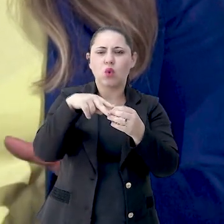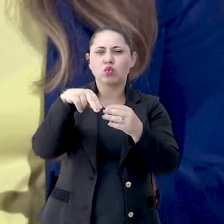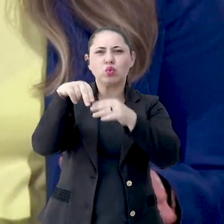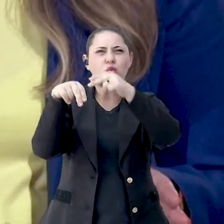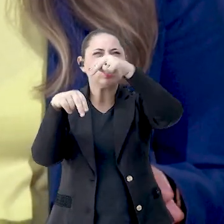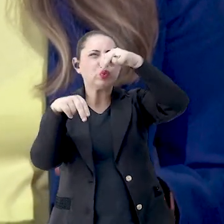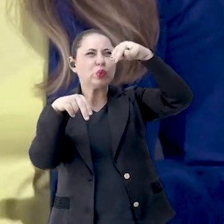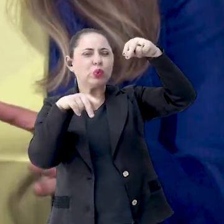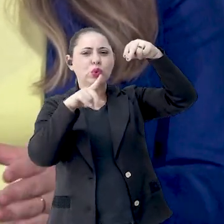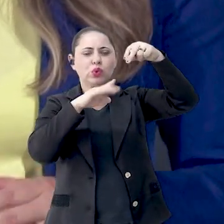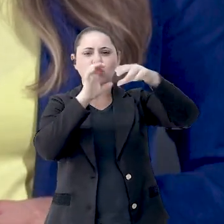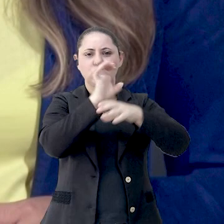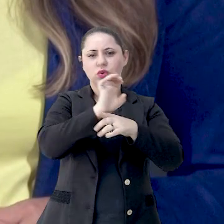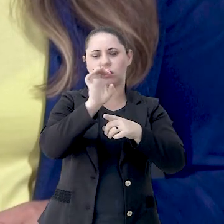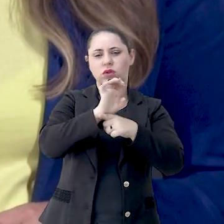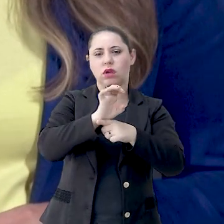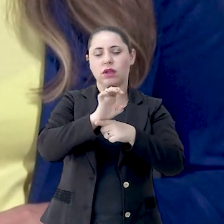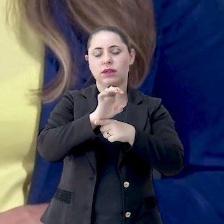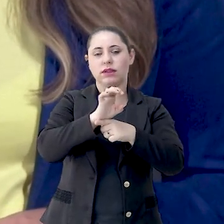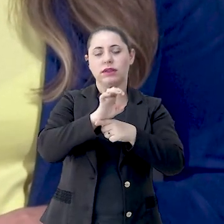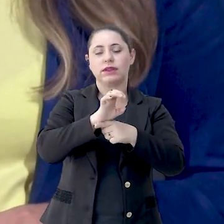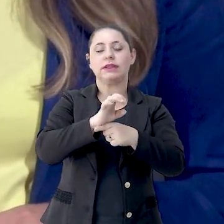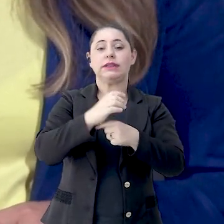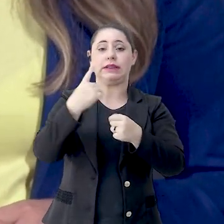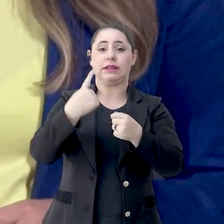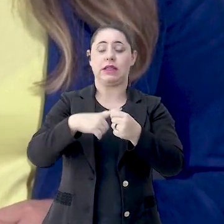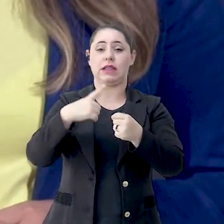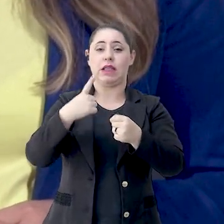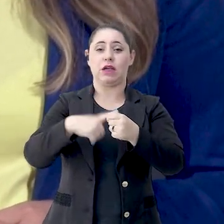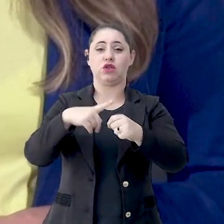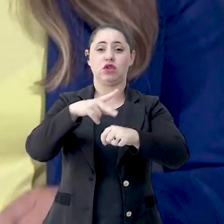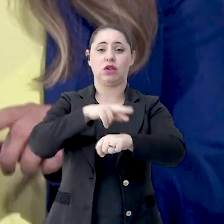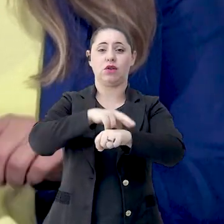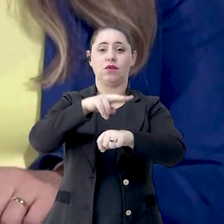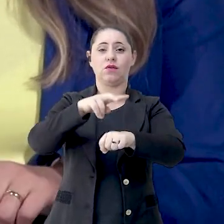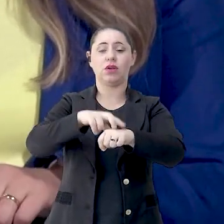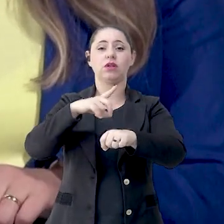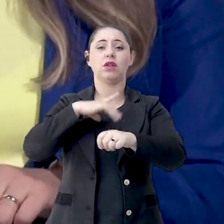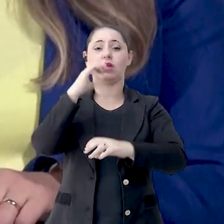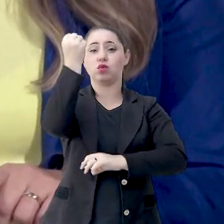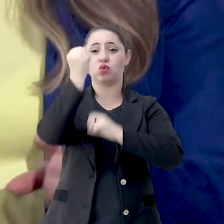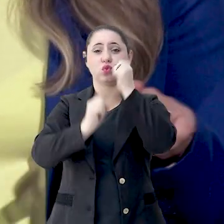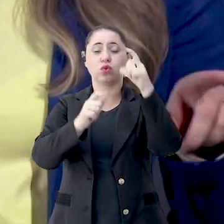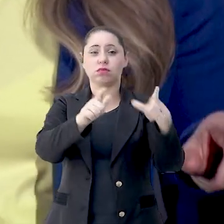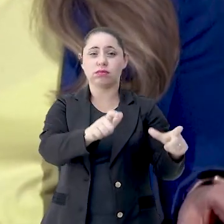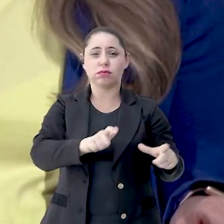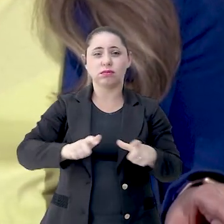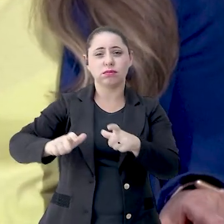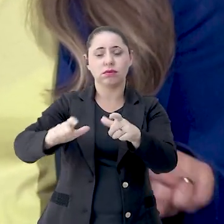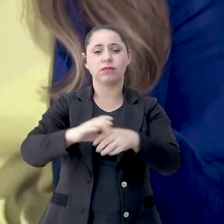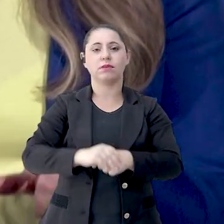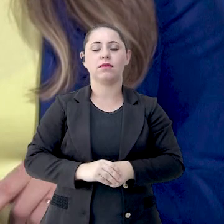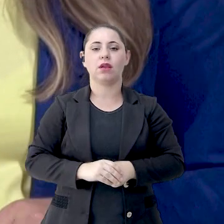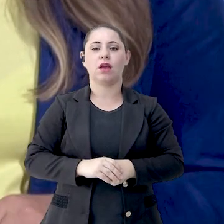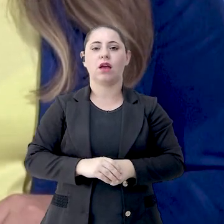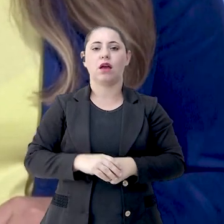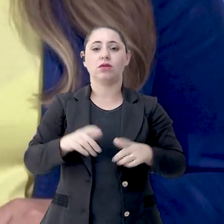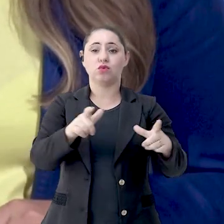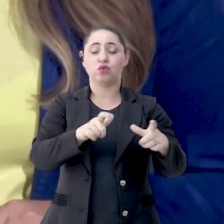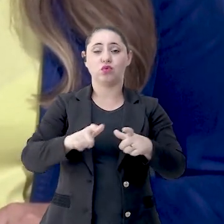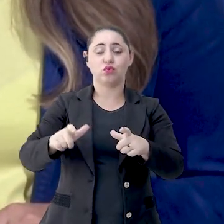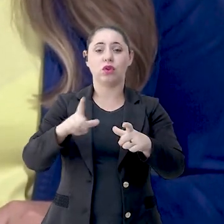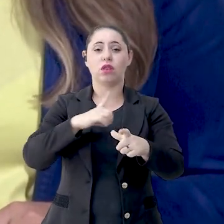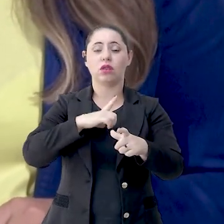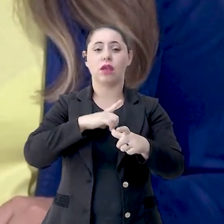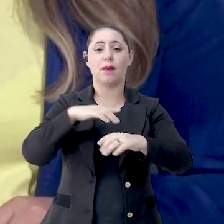especial Mundo Novo, município no extremo norte do estado. Essa cidade e Rio Verde concentram